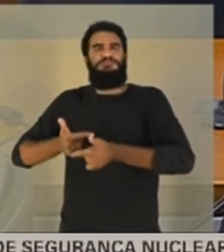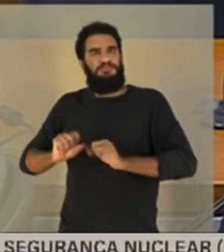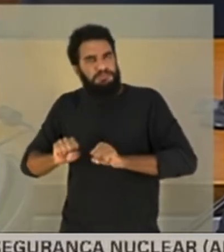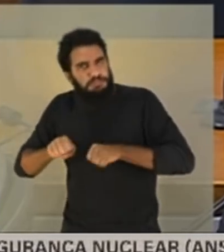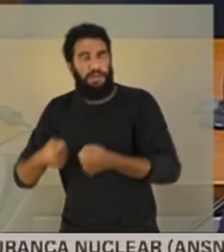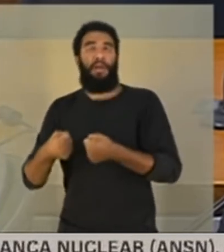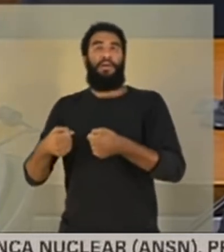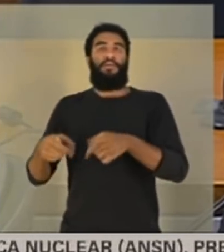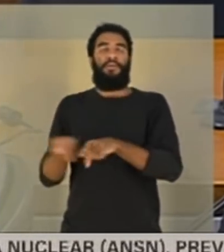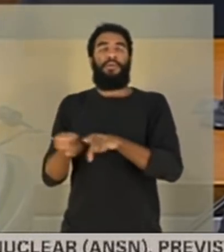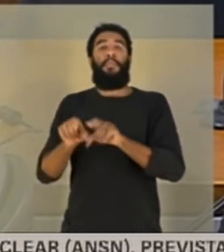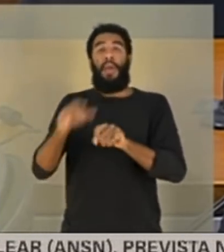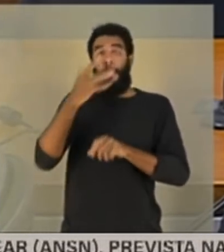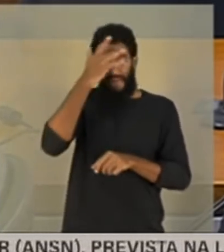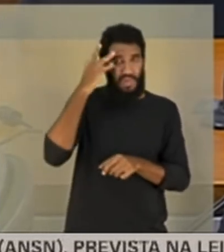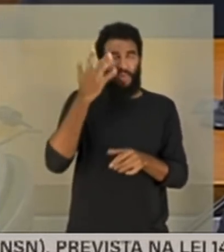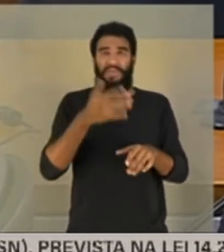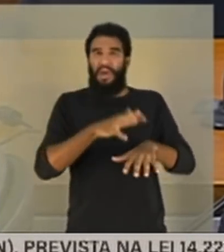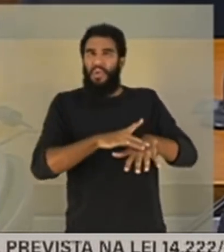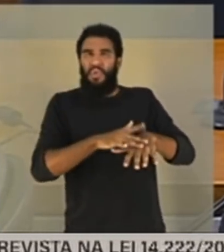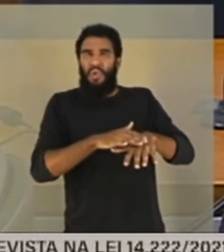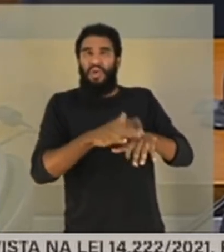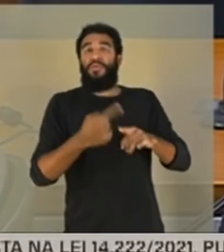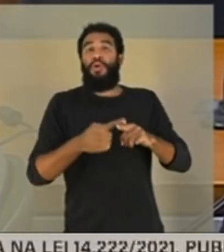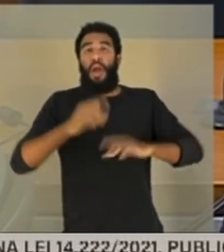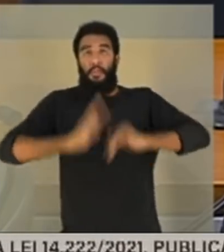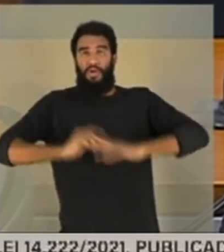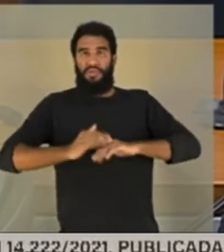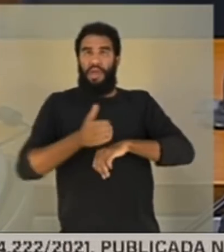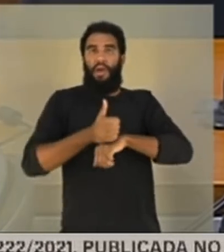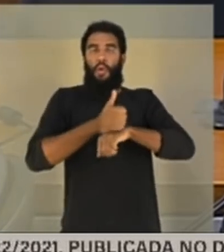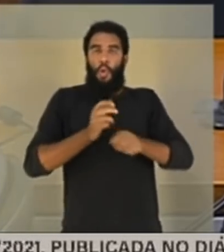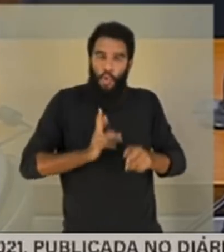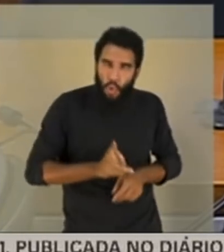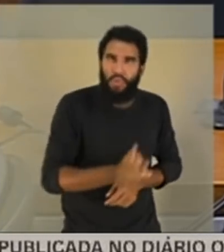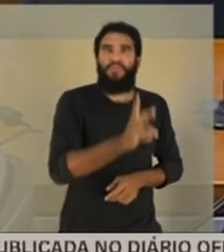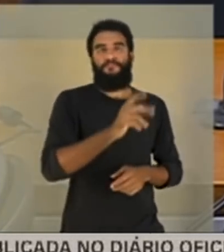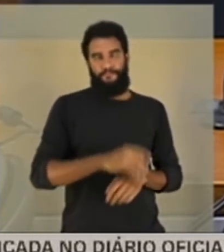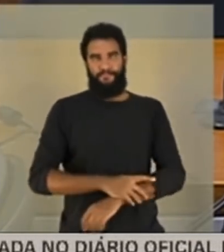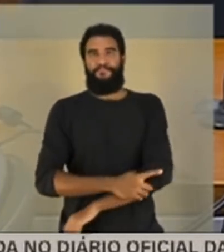morreram por anelarem cumprir sua vocação com coragem e excelência?